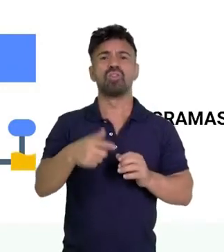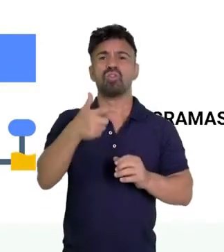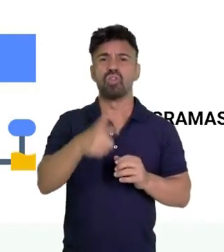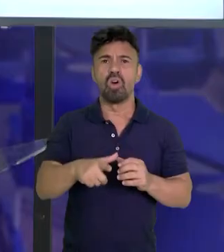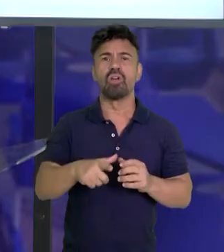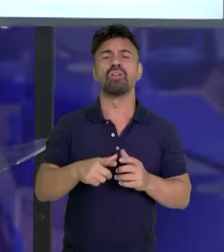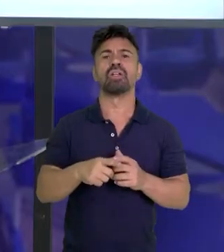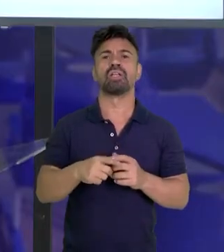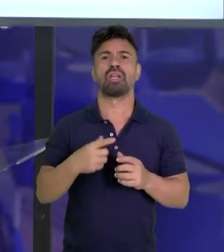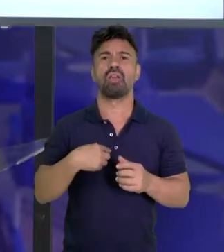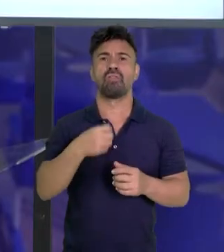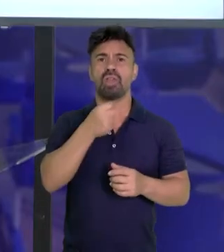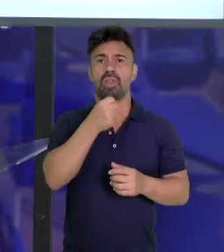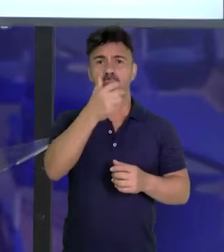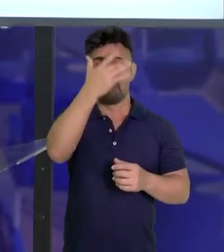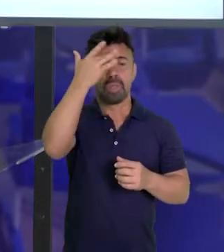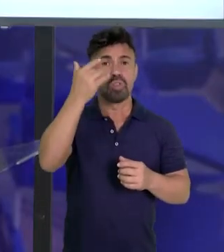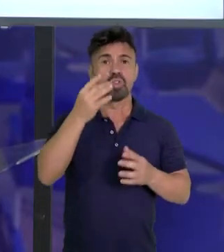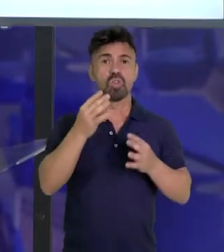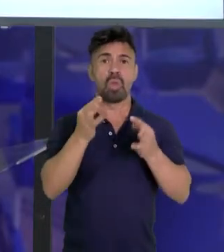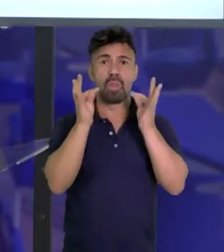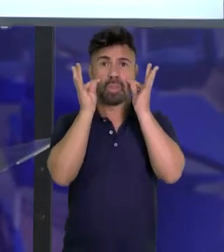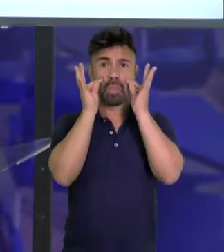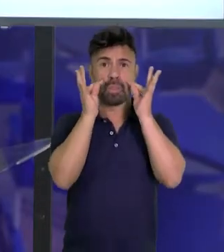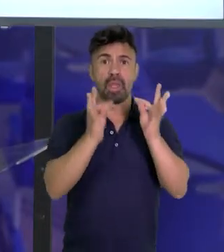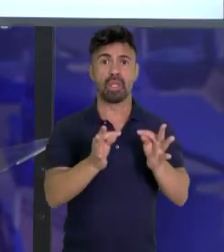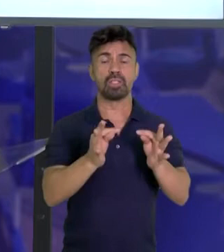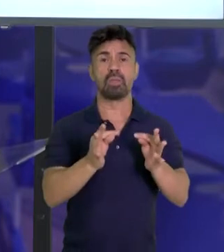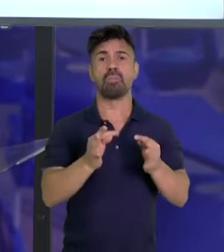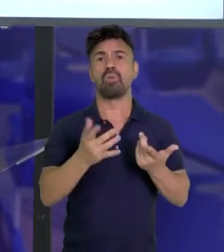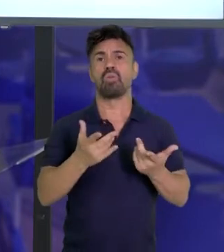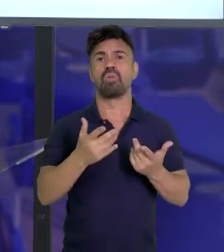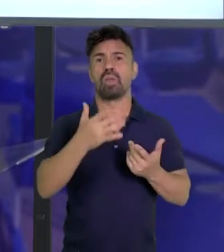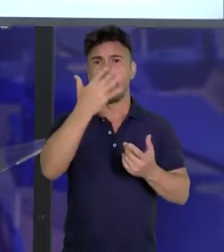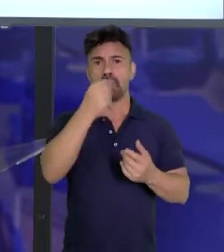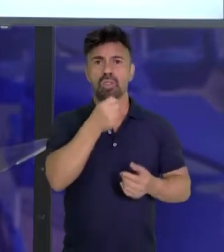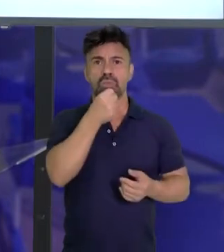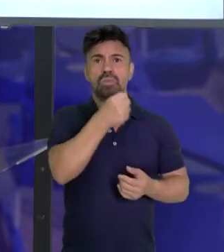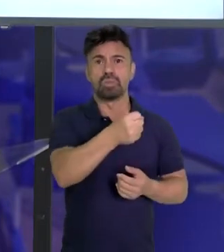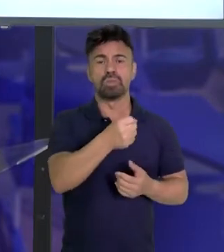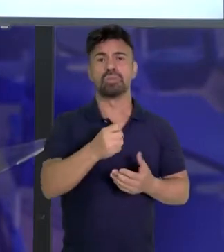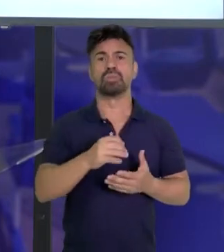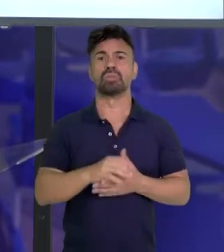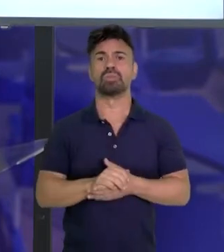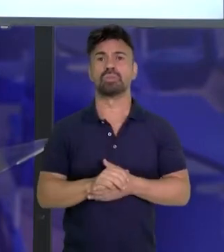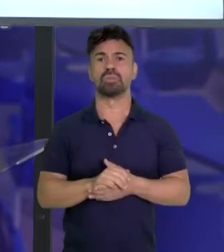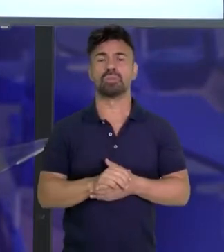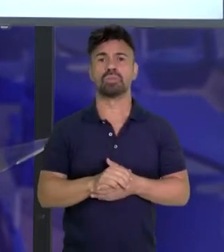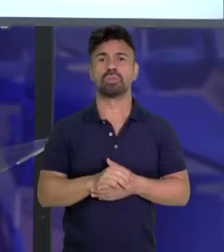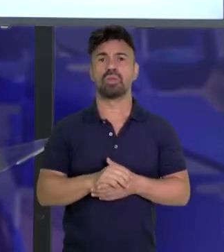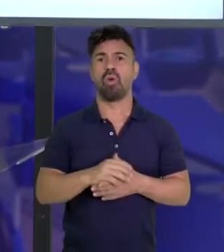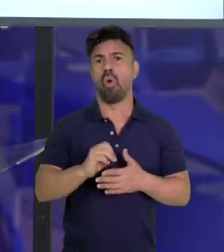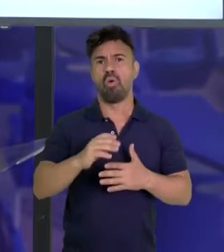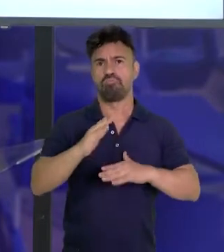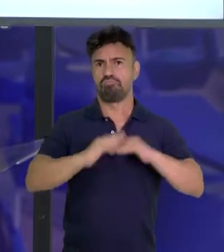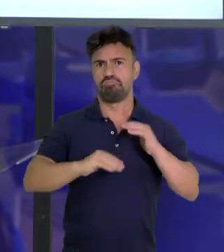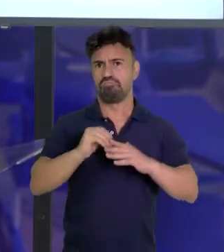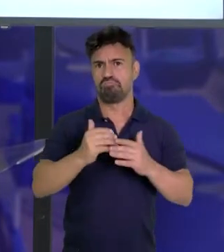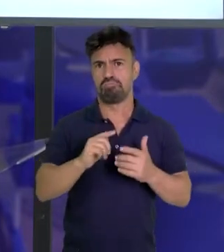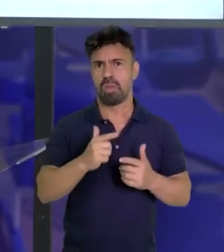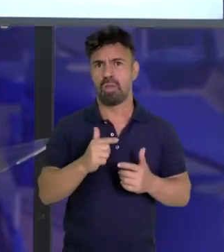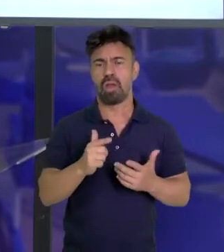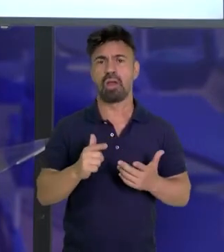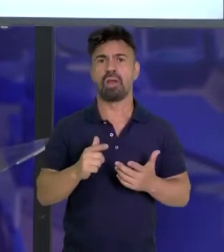eu for usar o depoimento de um especialista, o depoimento de um entrevistado, que não seja especialista também, ou